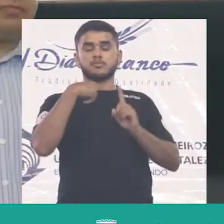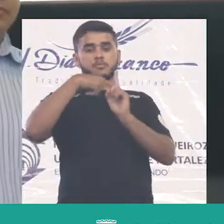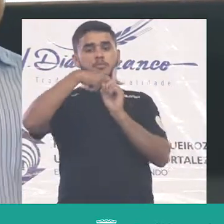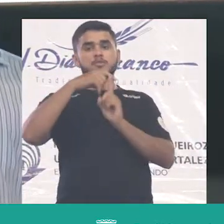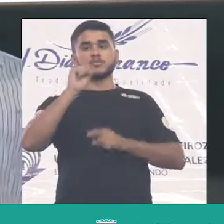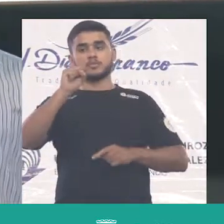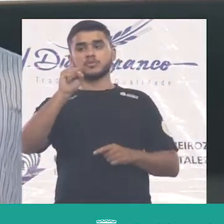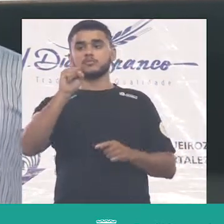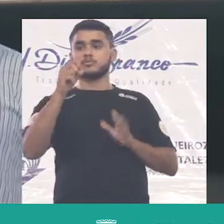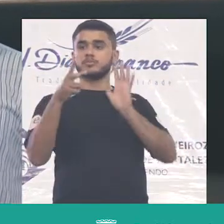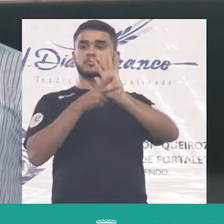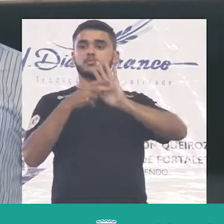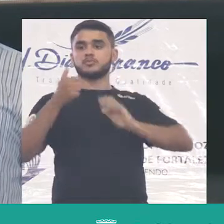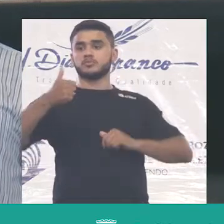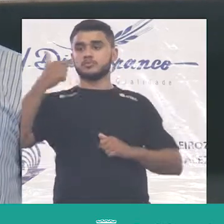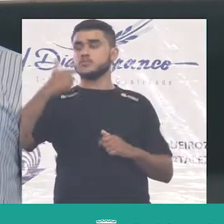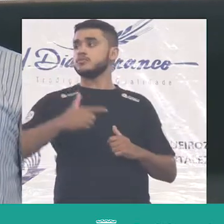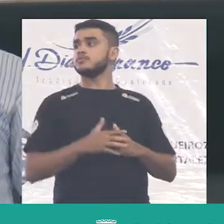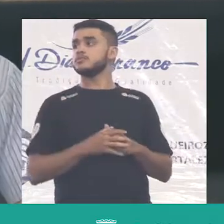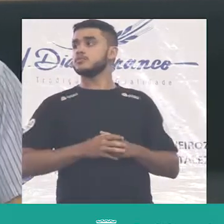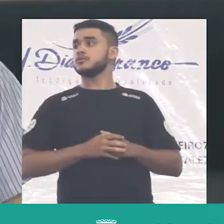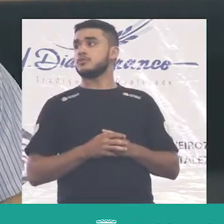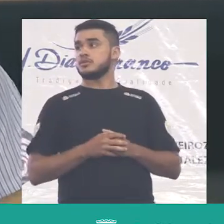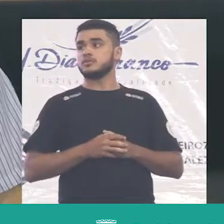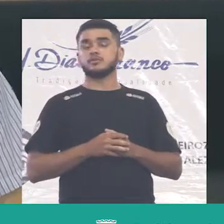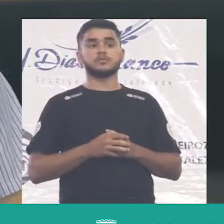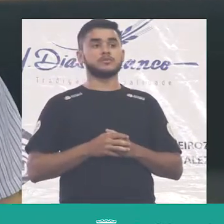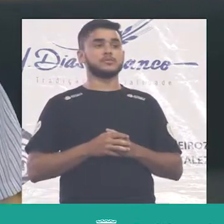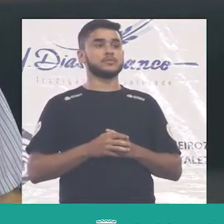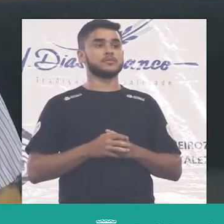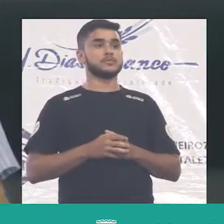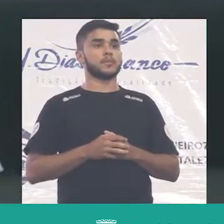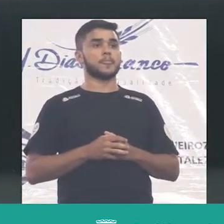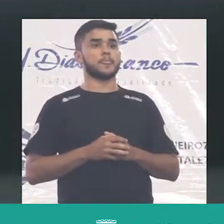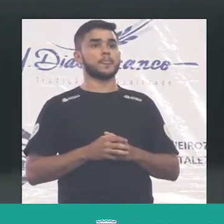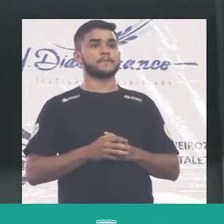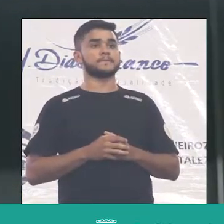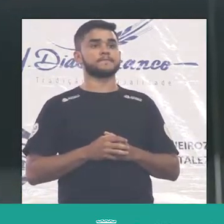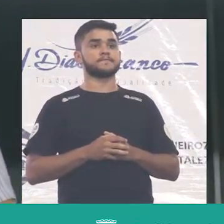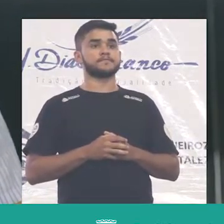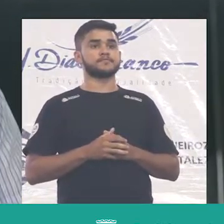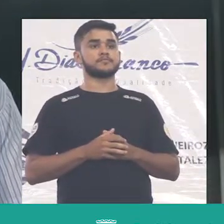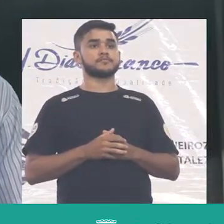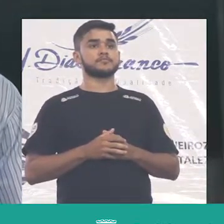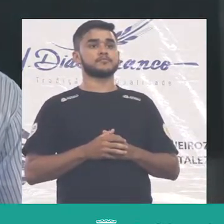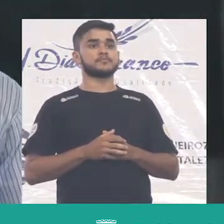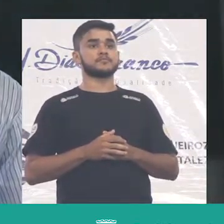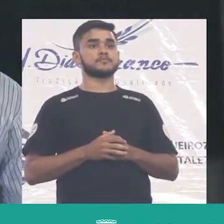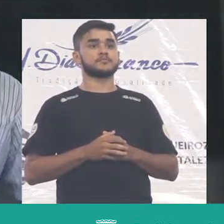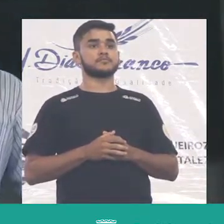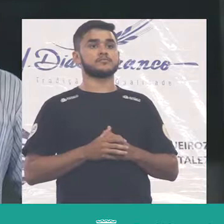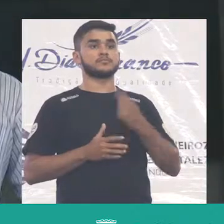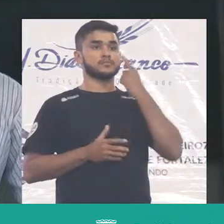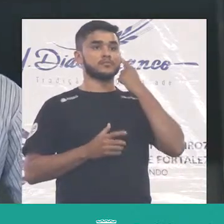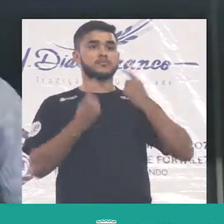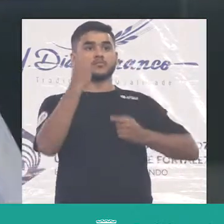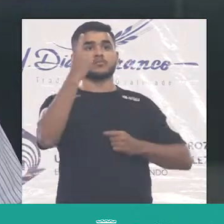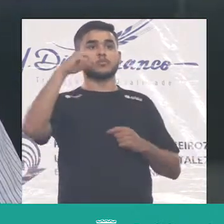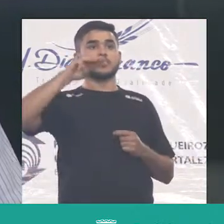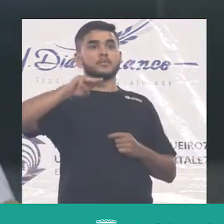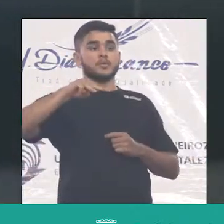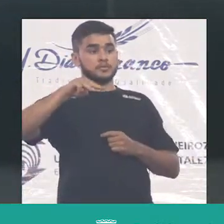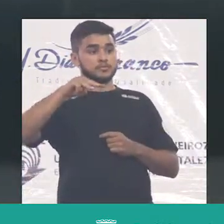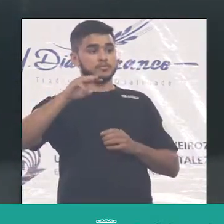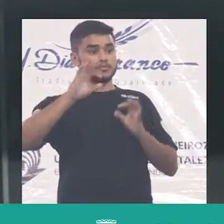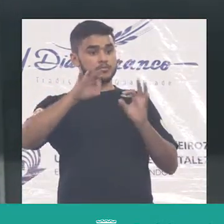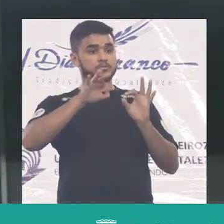12. Está tranquilo até aí? E eu vou trabalhar só com isso. Eu já sei que a profundidade é 1 metro. Eu